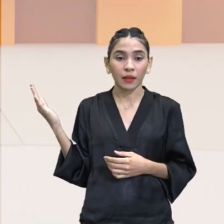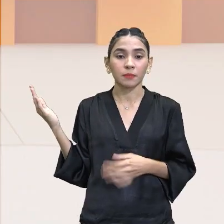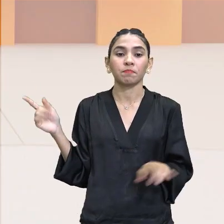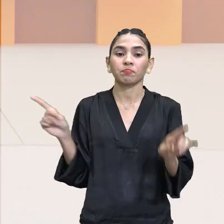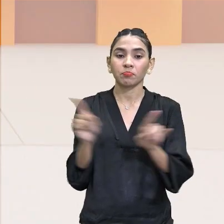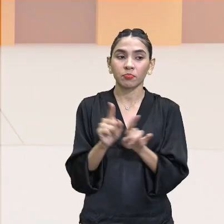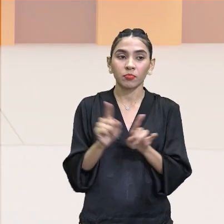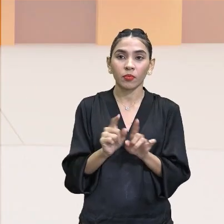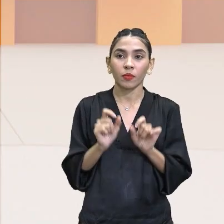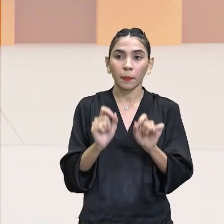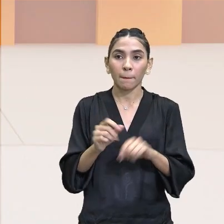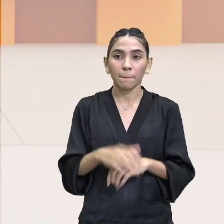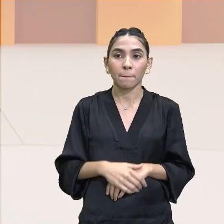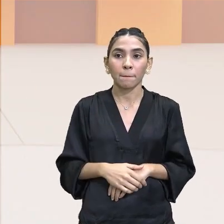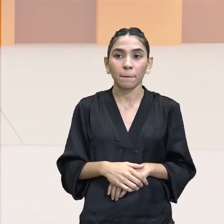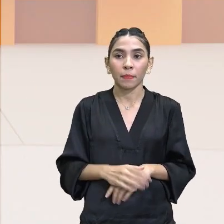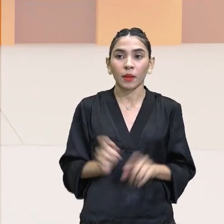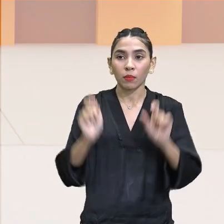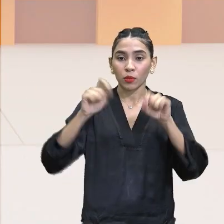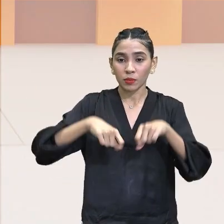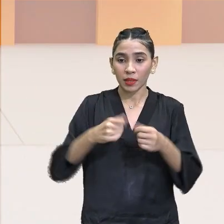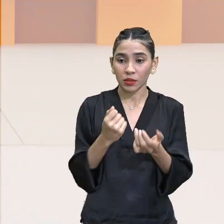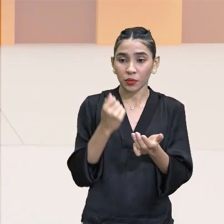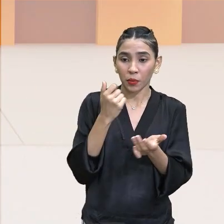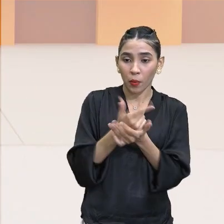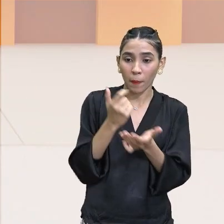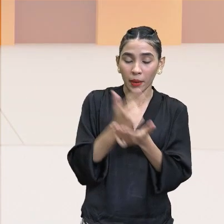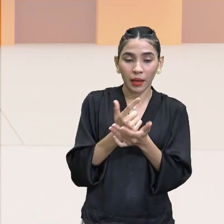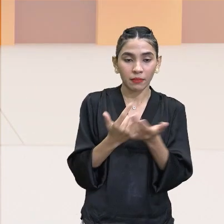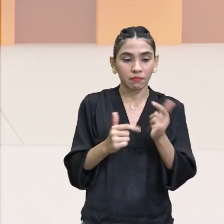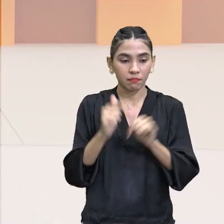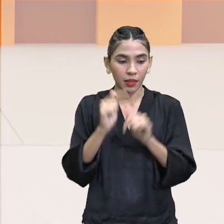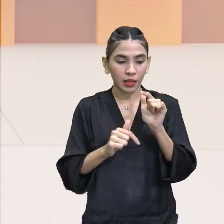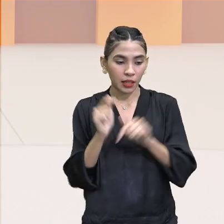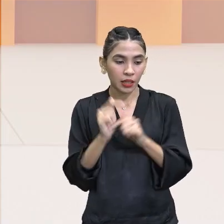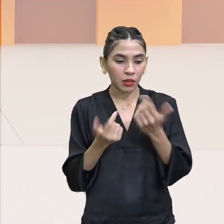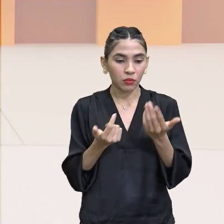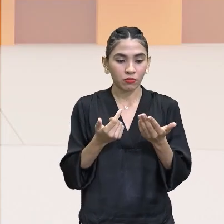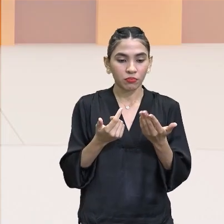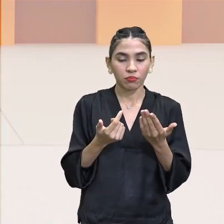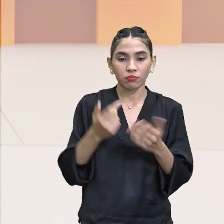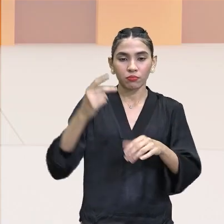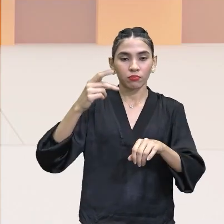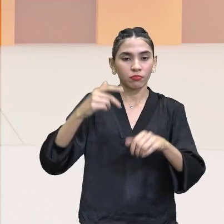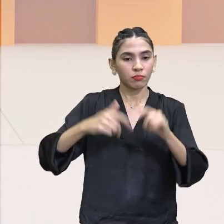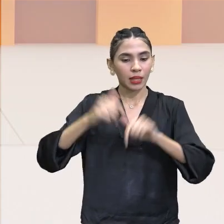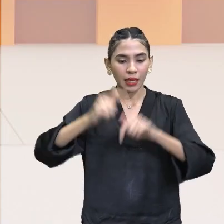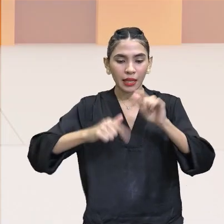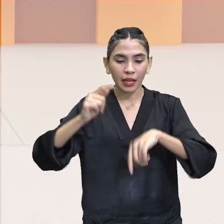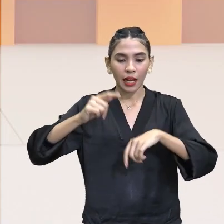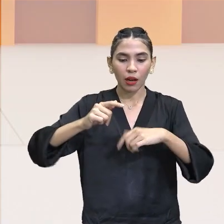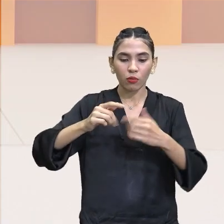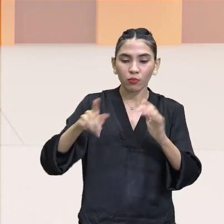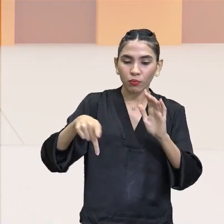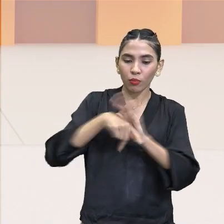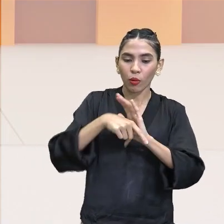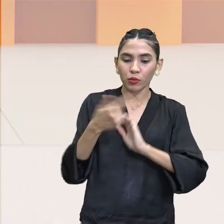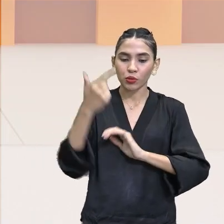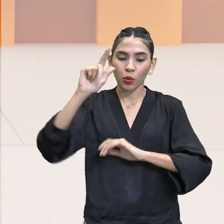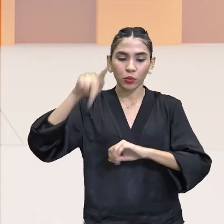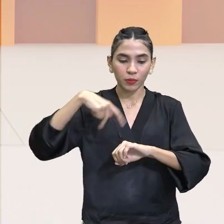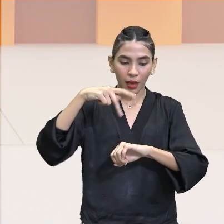questão dessa possibilidade de comprar coisas ali do mundo todo, produtos que são originários de